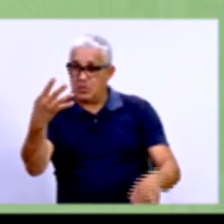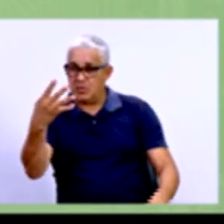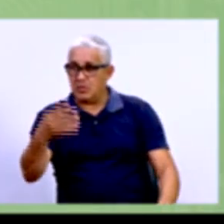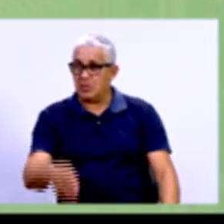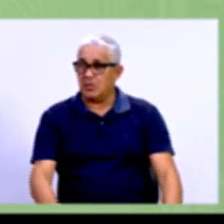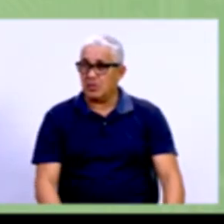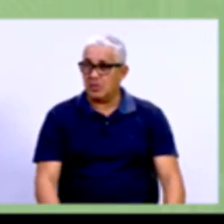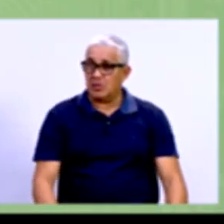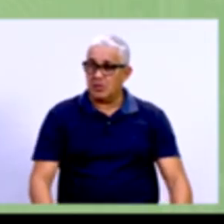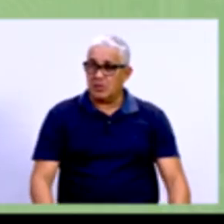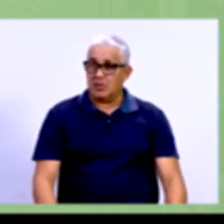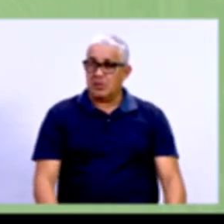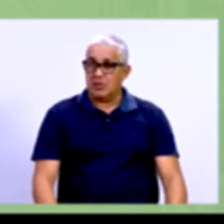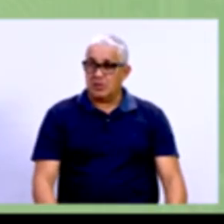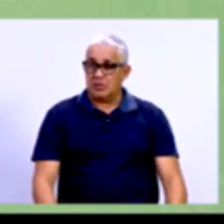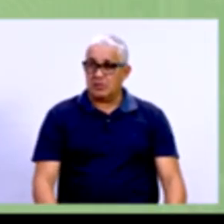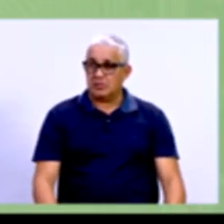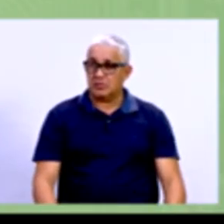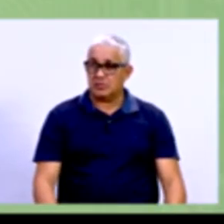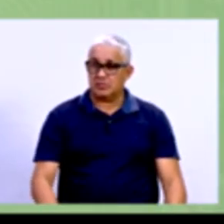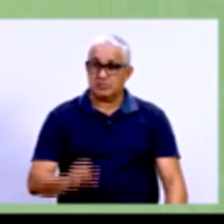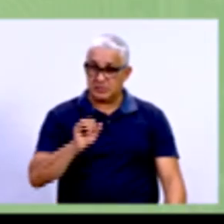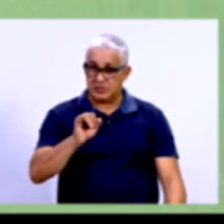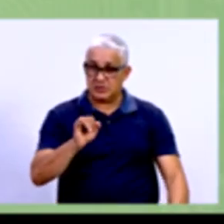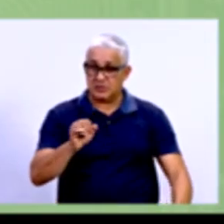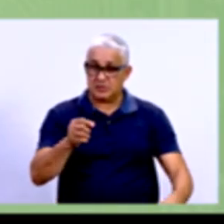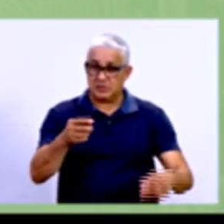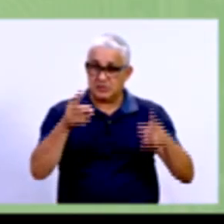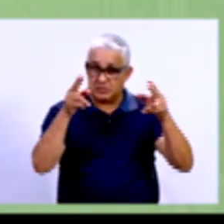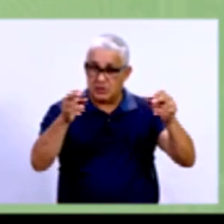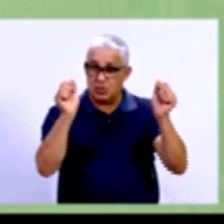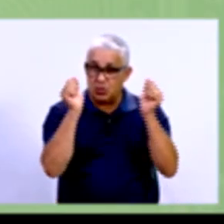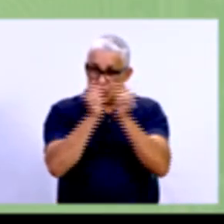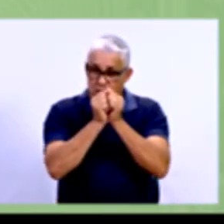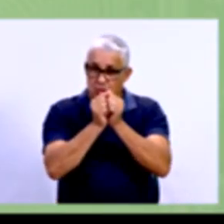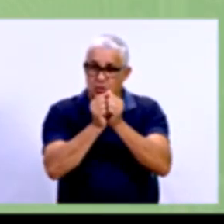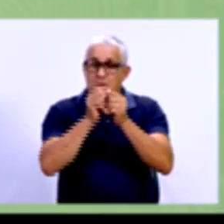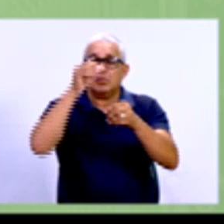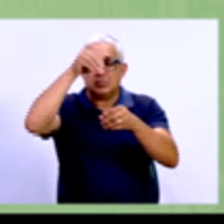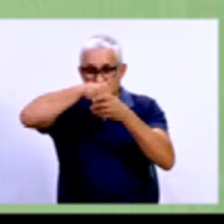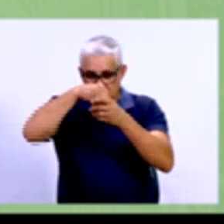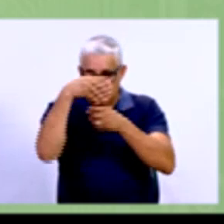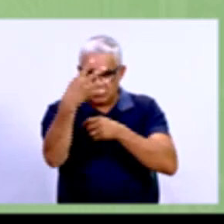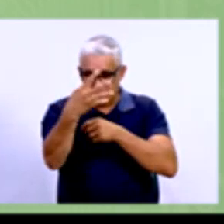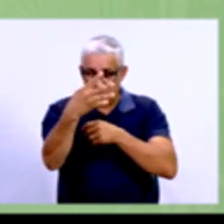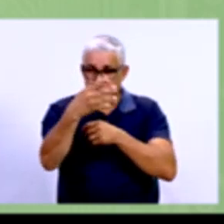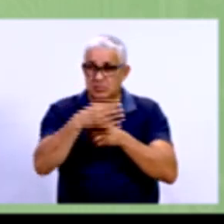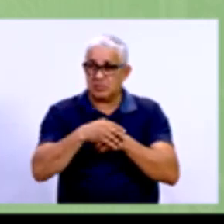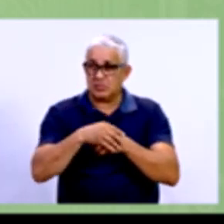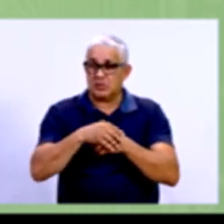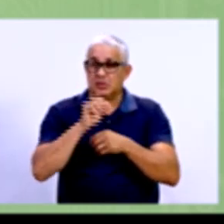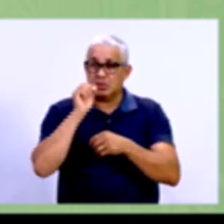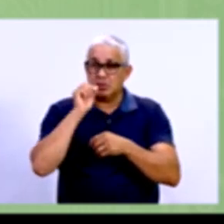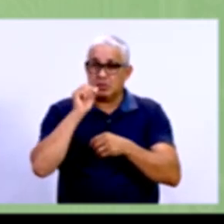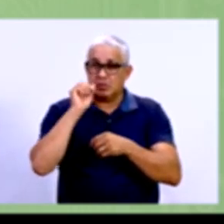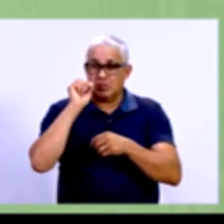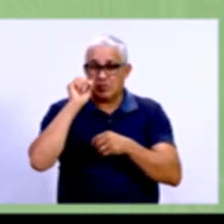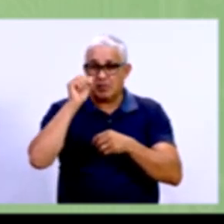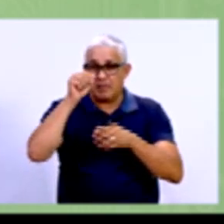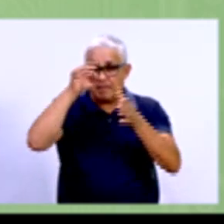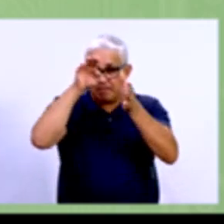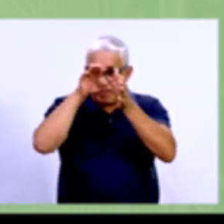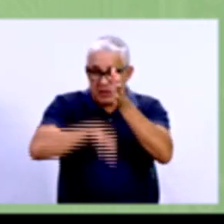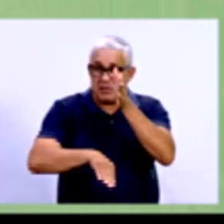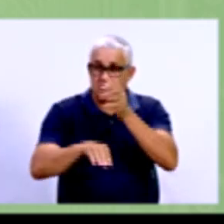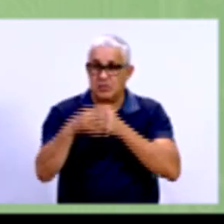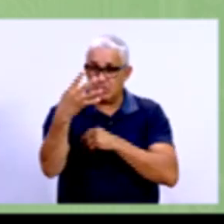Então, menor ou igual. Se o igual está junto, então o 4 entra. Se fosse só menor que 4, o 4 não entraria. Mas